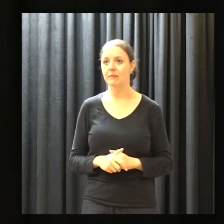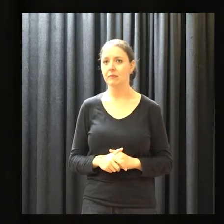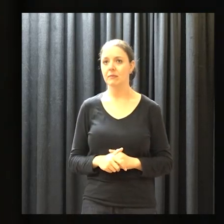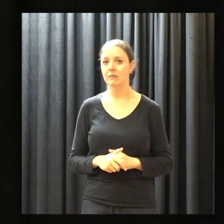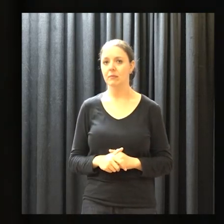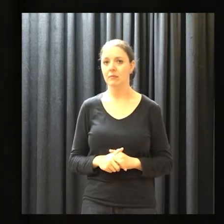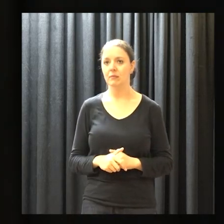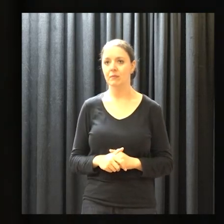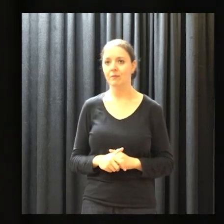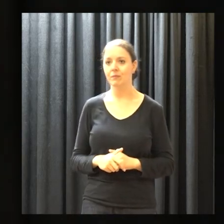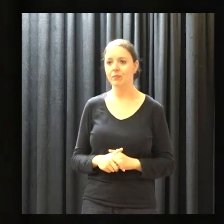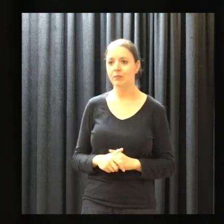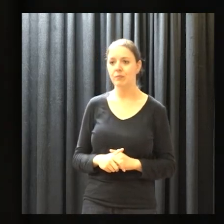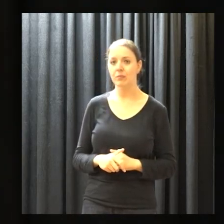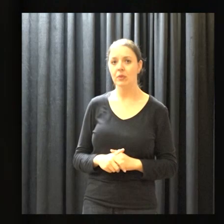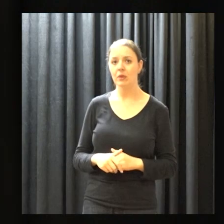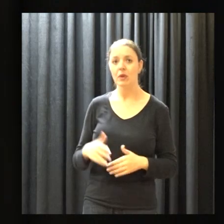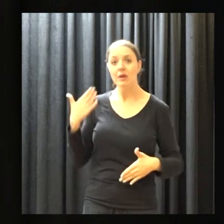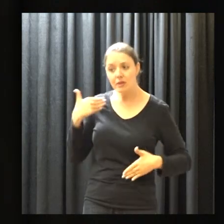Corpos de pessoas, cheiro de GPT.